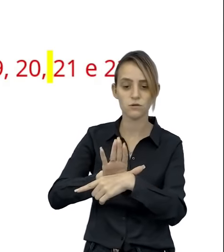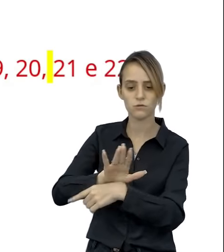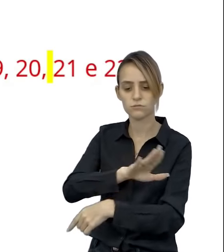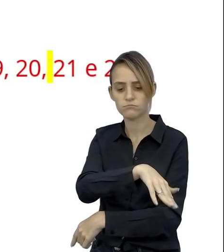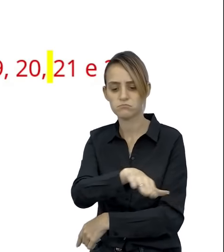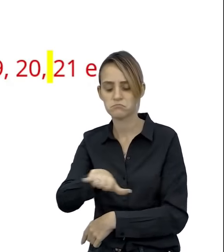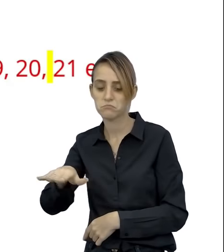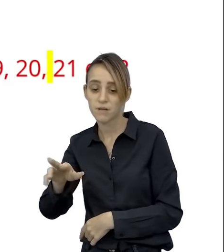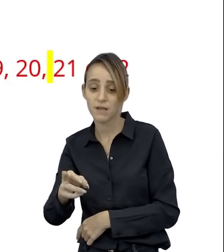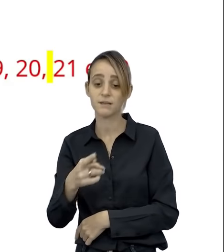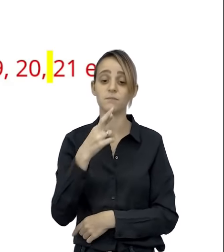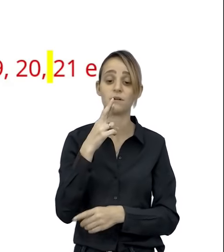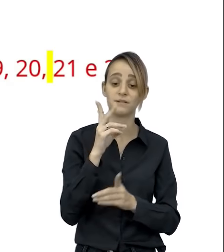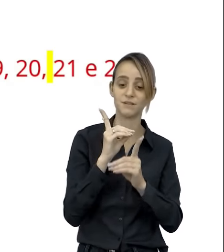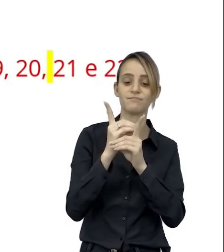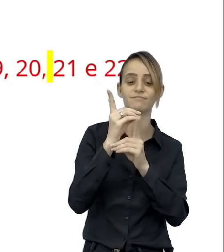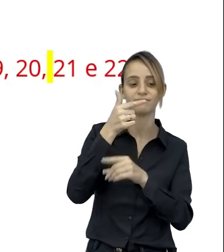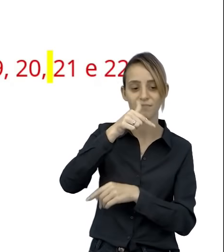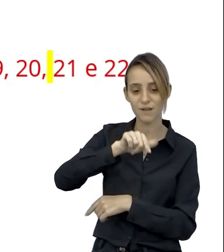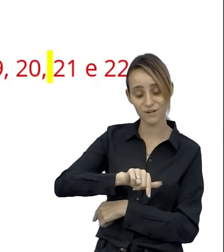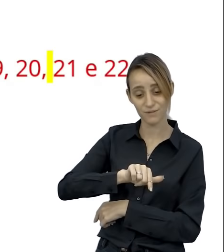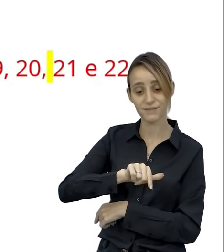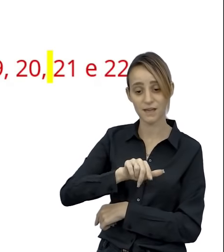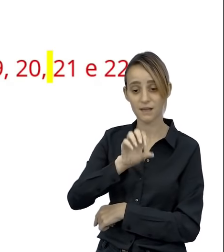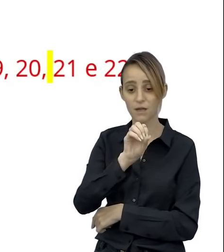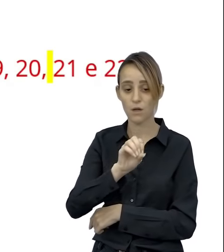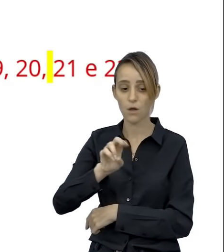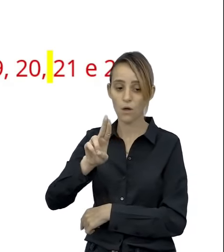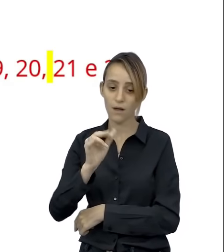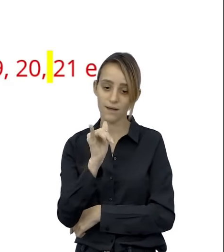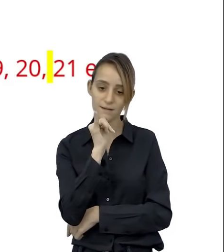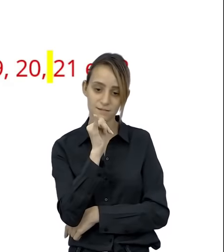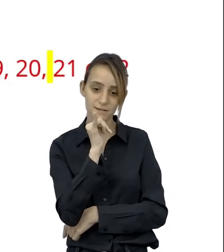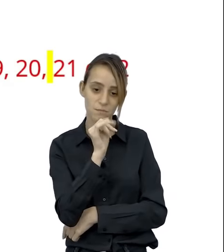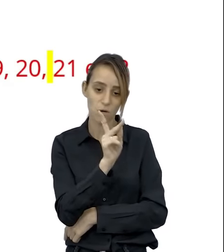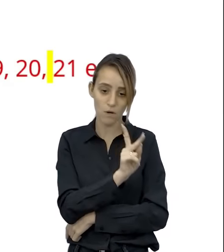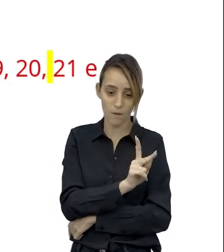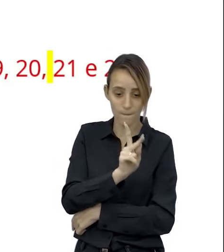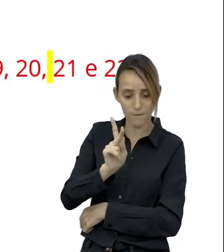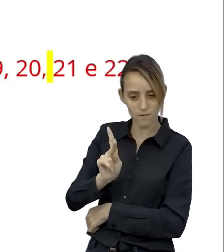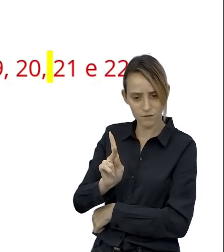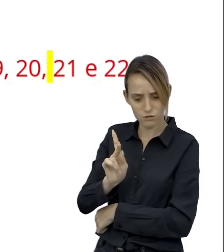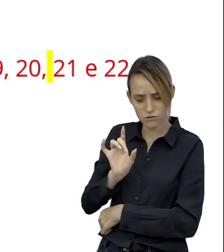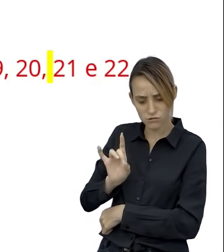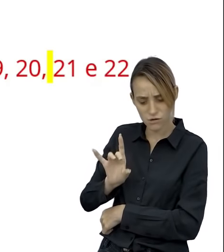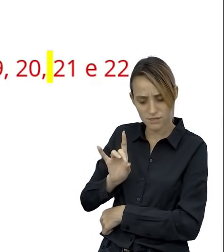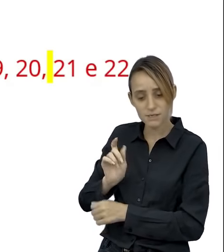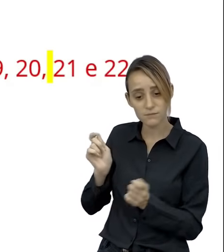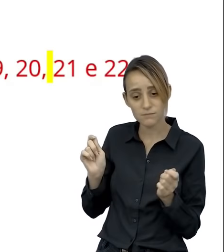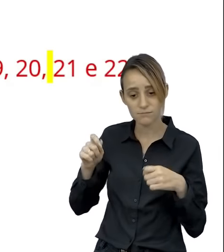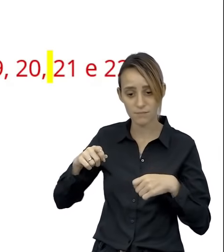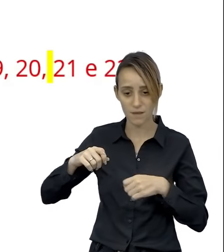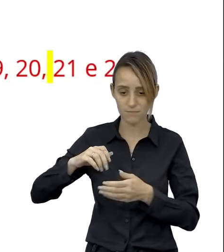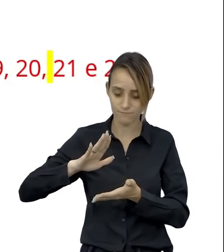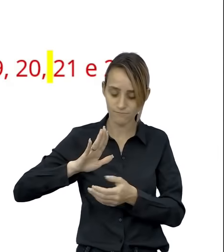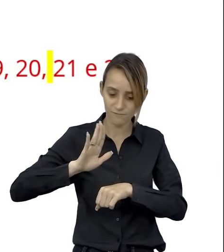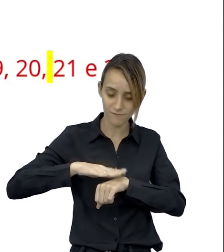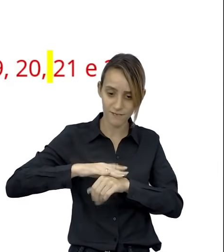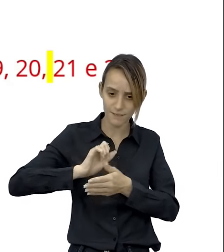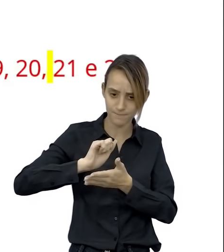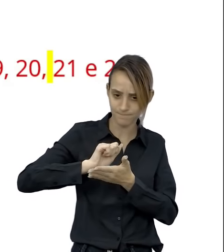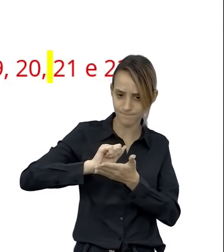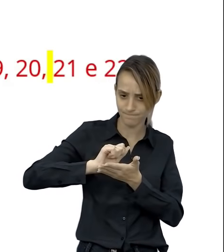Se as crianças já conseguirem, o professor pode começar a fazer esse registro, mas não pensando em